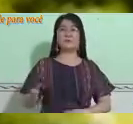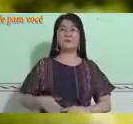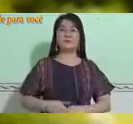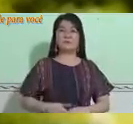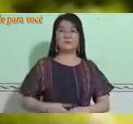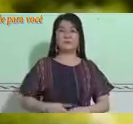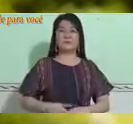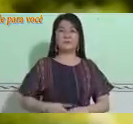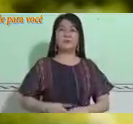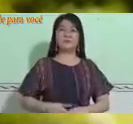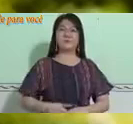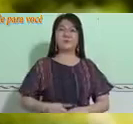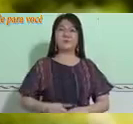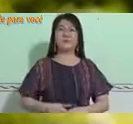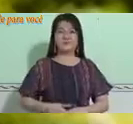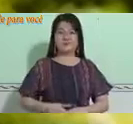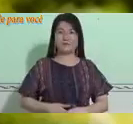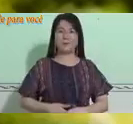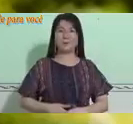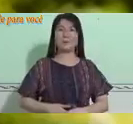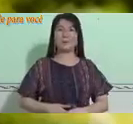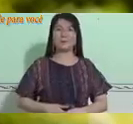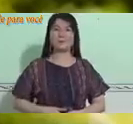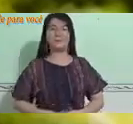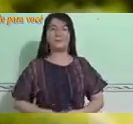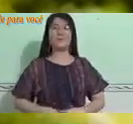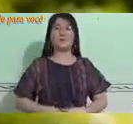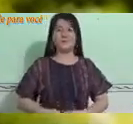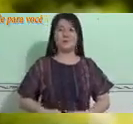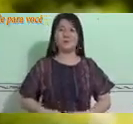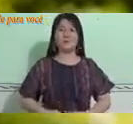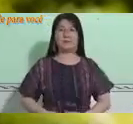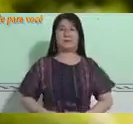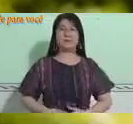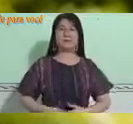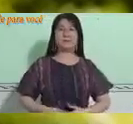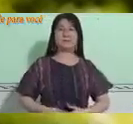cortinas, poeira, locais muito úmidos e com mofo, por exemplo.